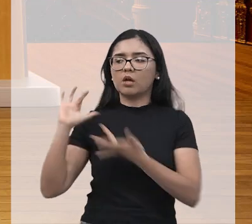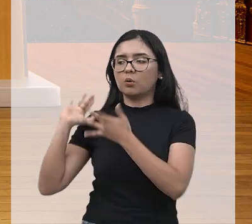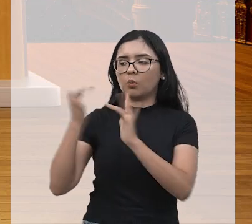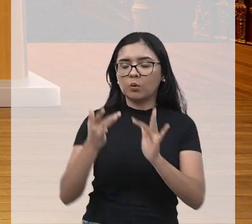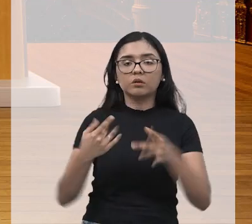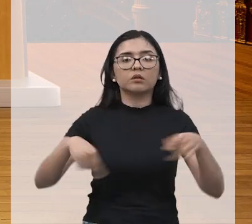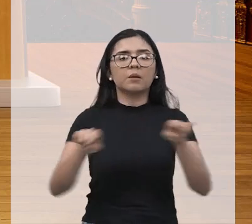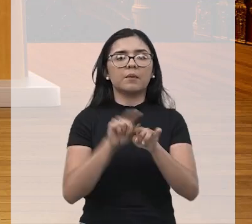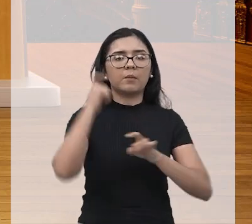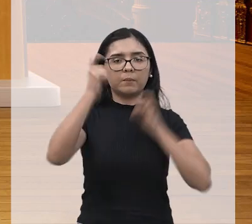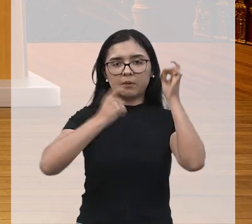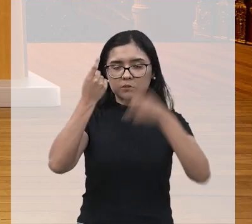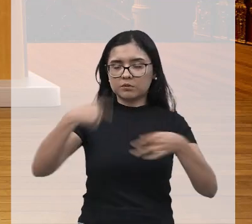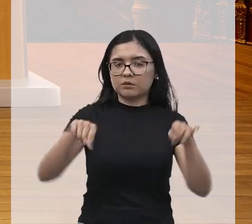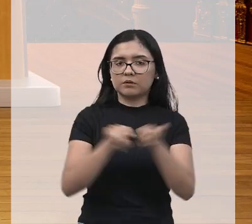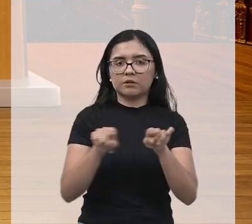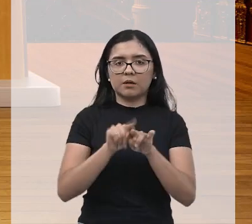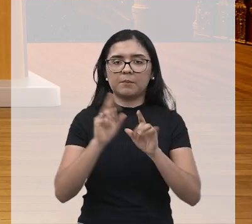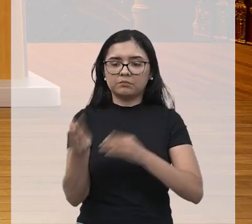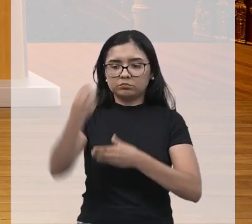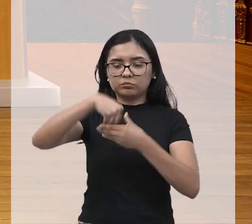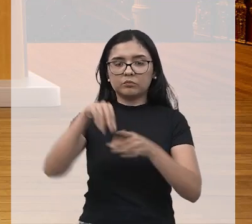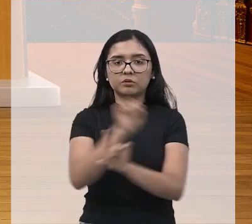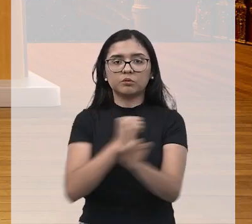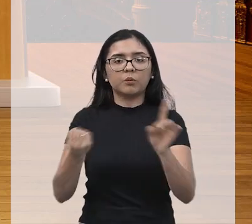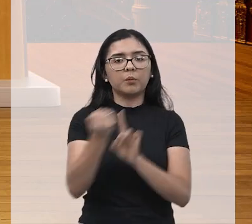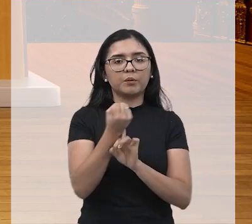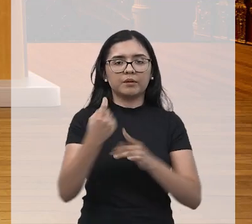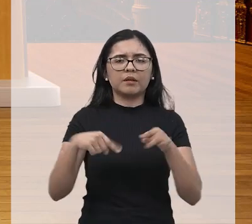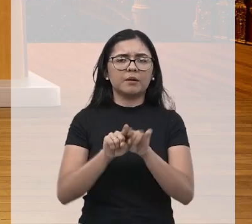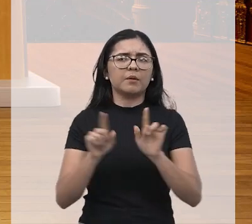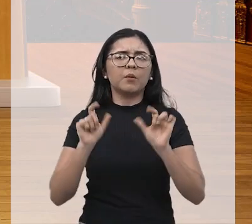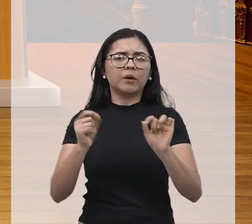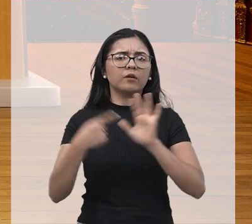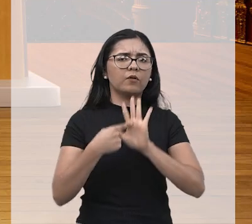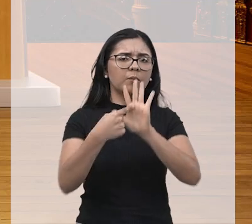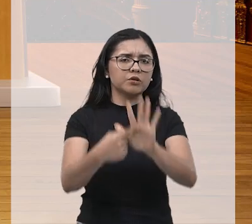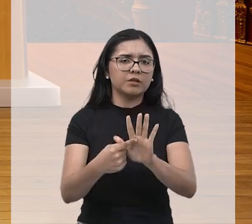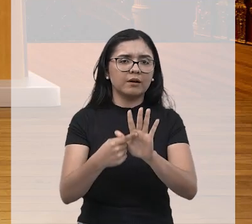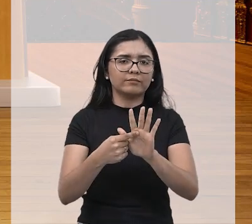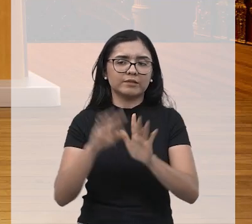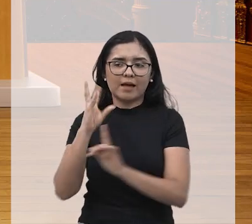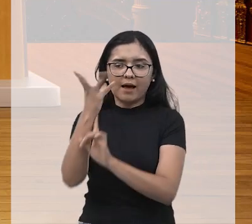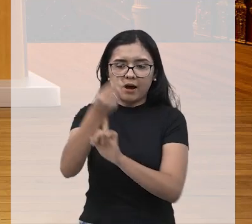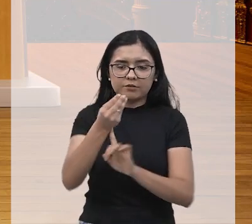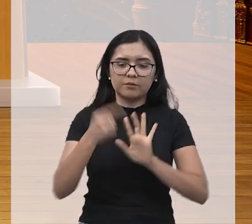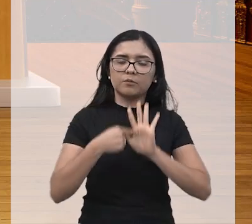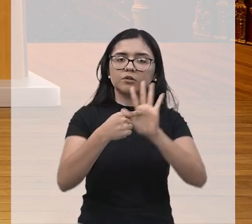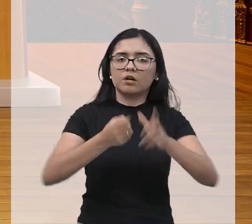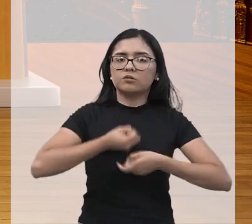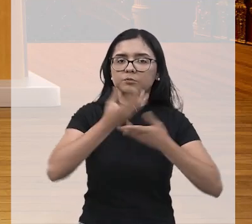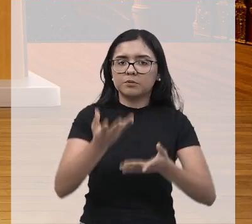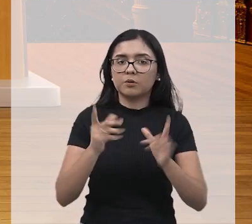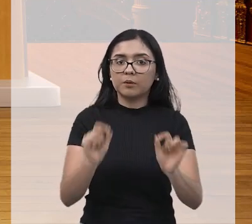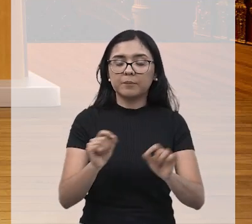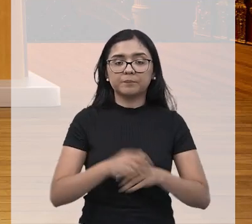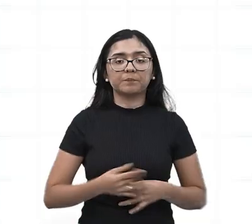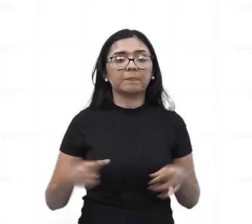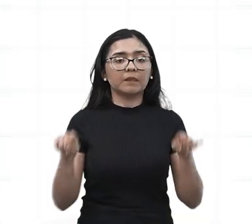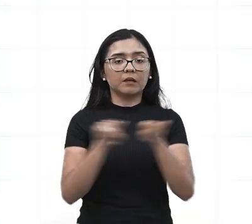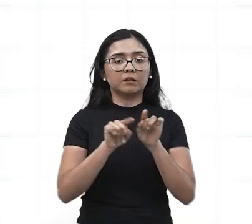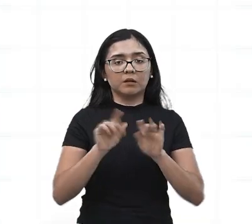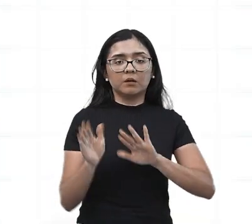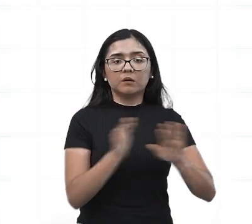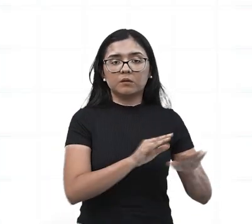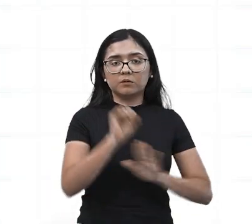uma preocupação social, né? O que eu vou trazer com essa obra de arte. E no século